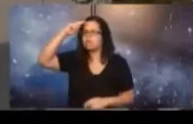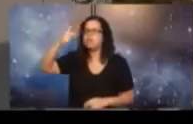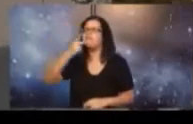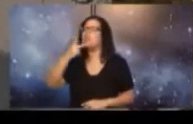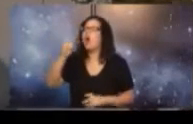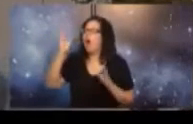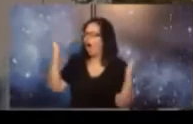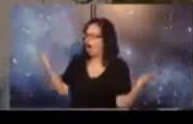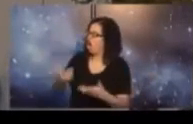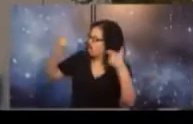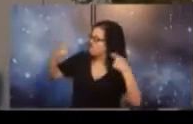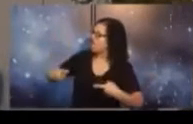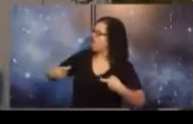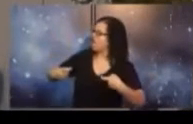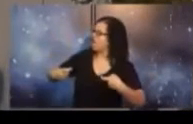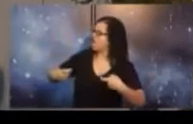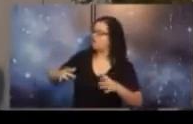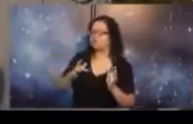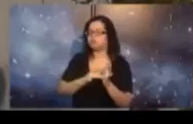Você faz o quê?